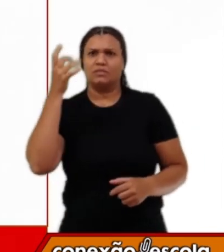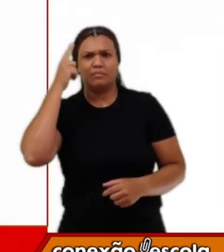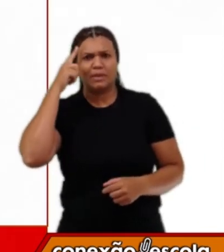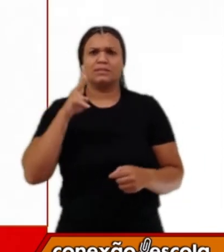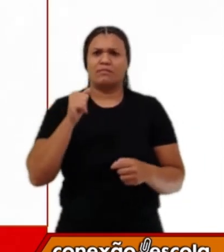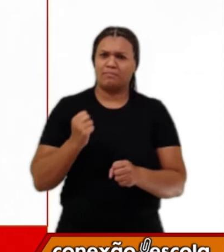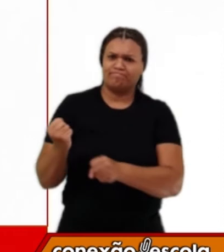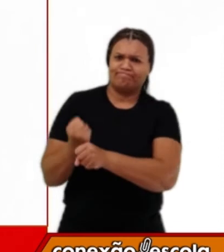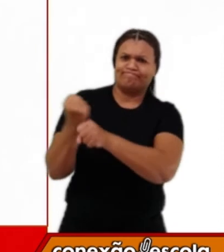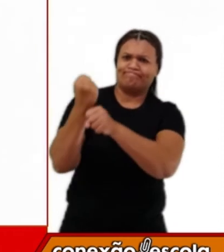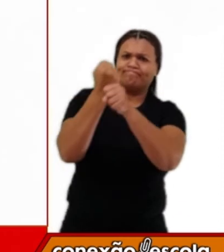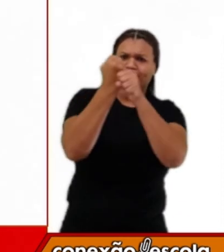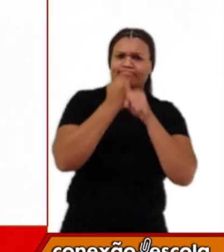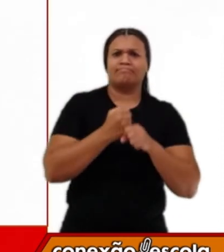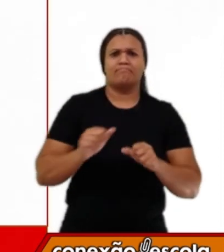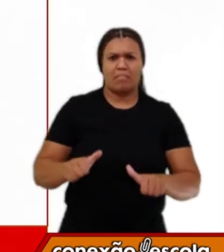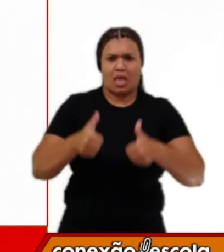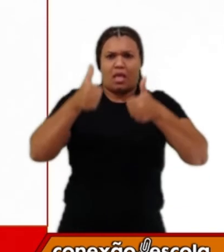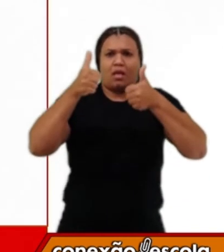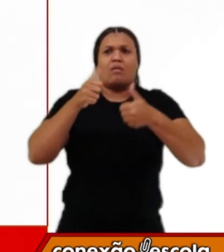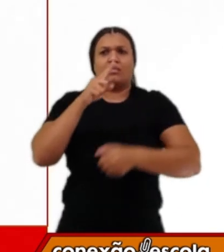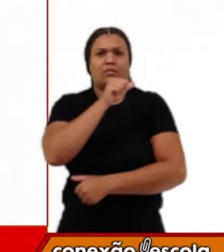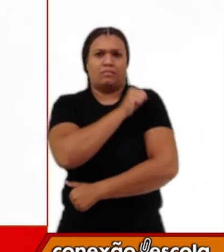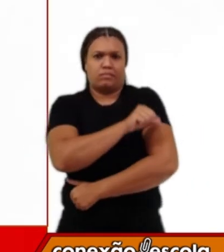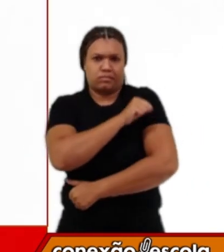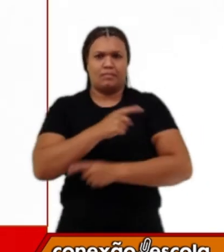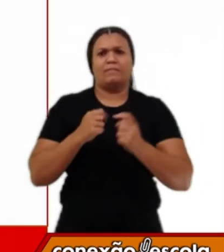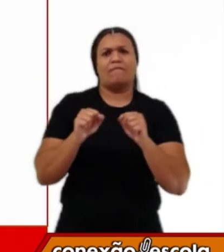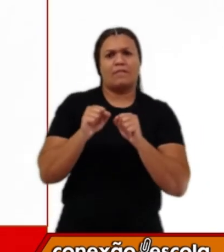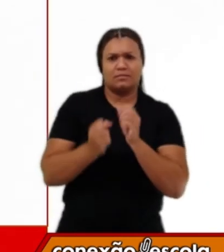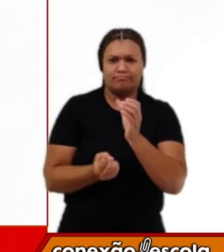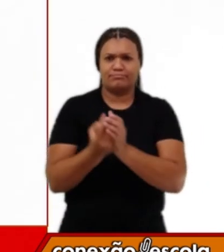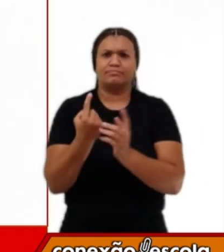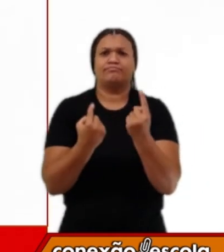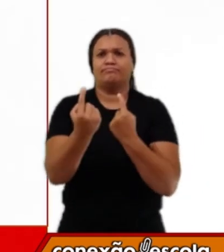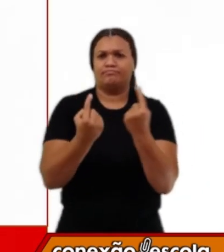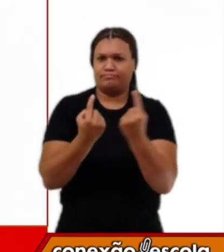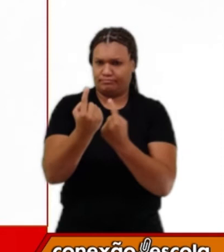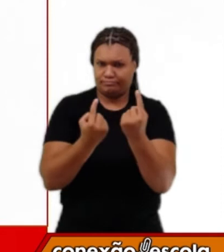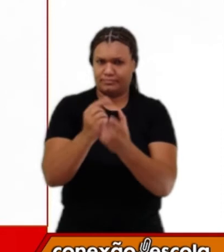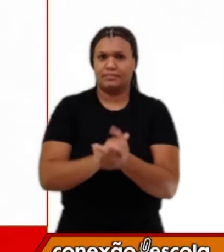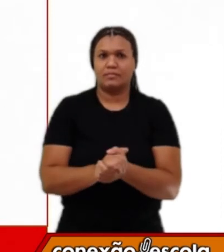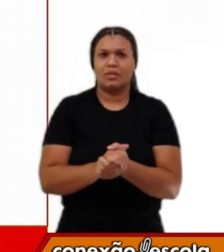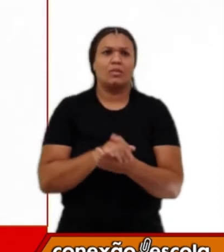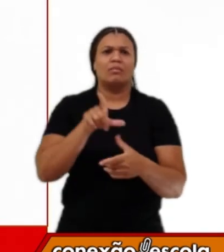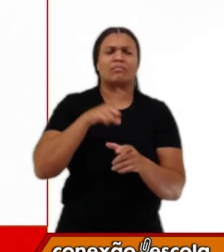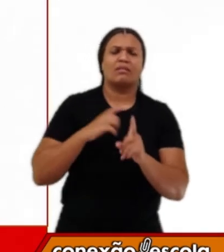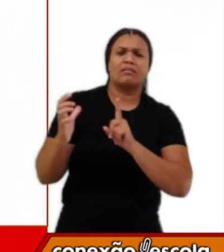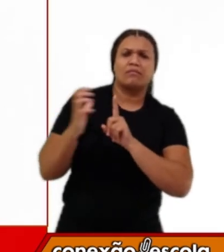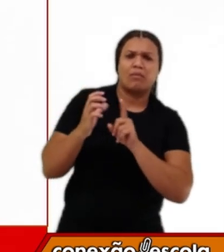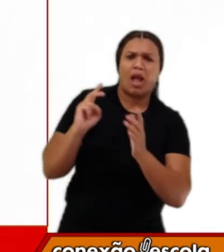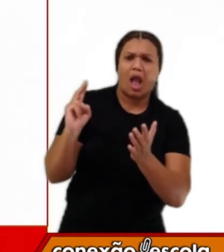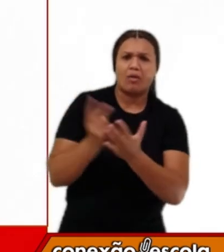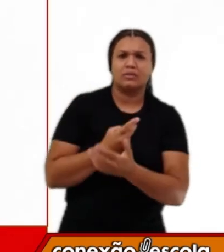novas avenidas no Rio de Janeiro. E qual é a consequência imediata disso? A consequência imediata é o que nós